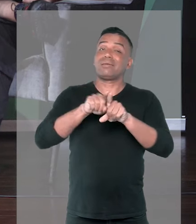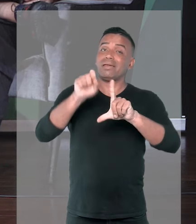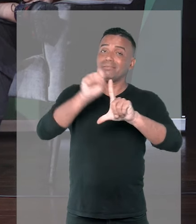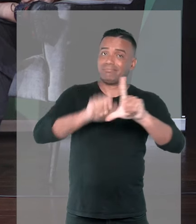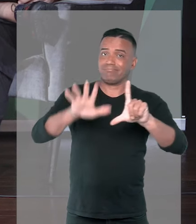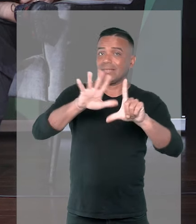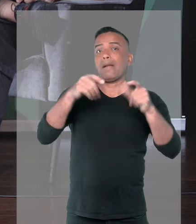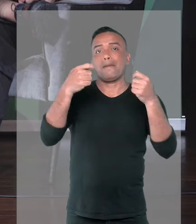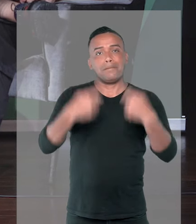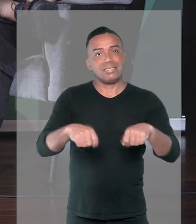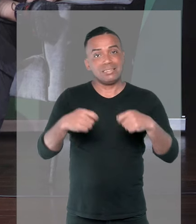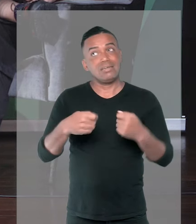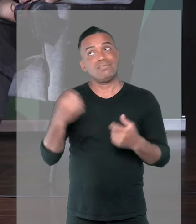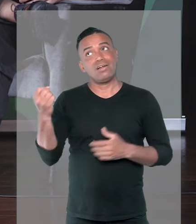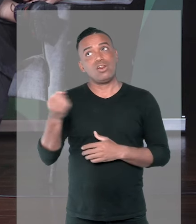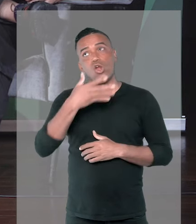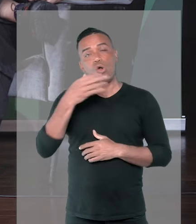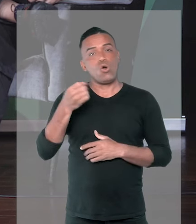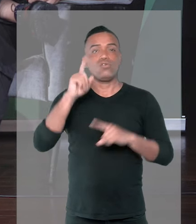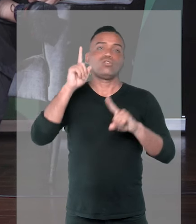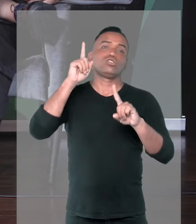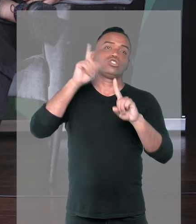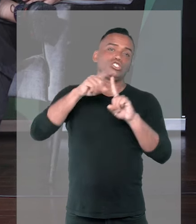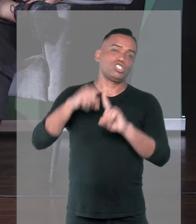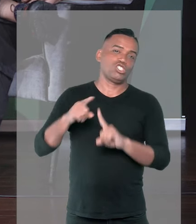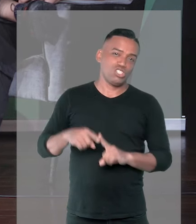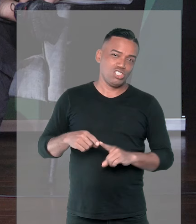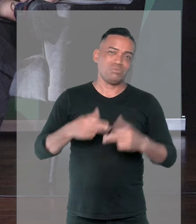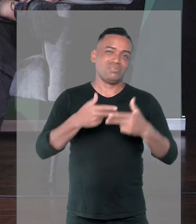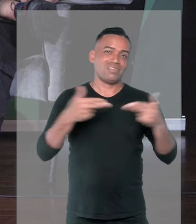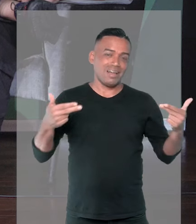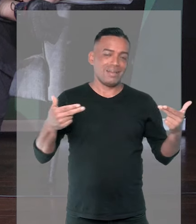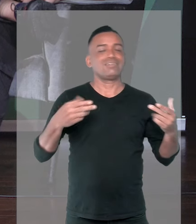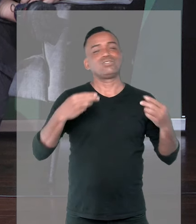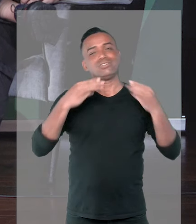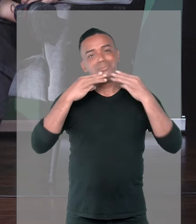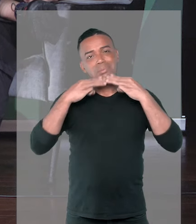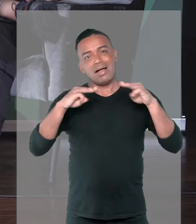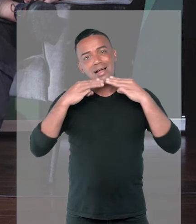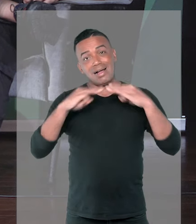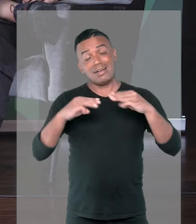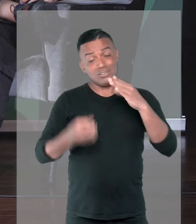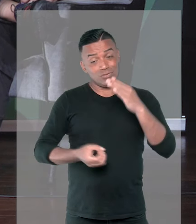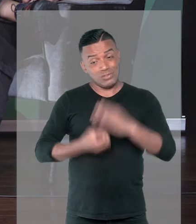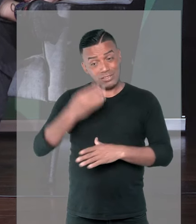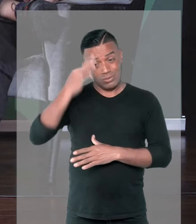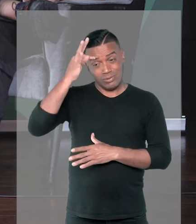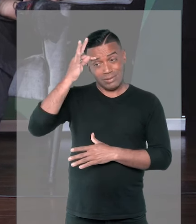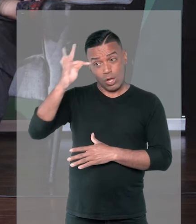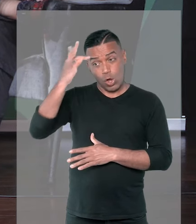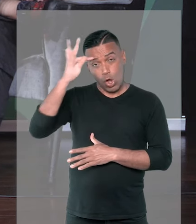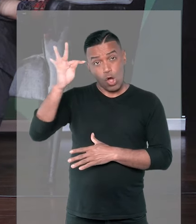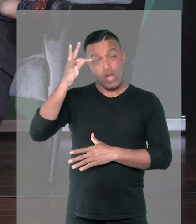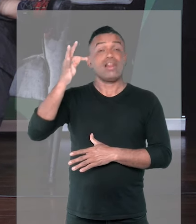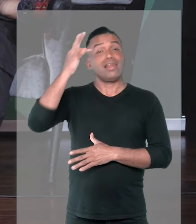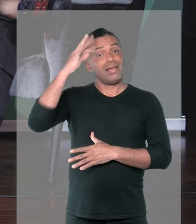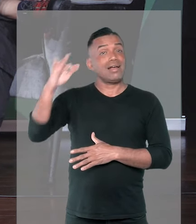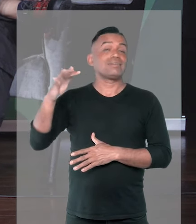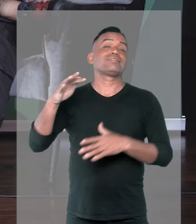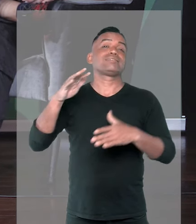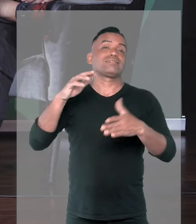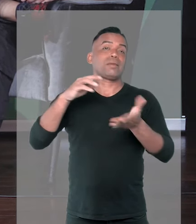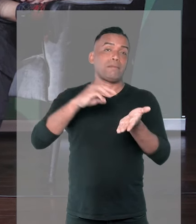você precisa de um novo tipo de marketing do ponto de vista das Fundações teóricas e metodológicas E esse novo